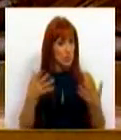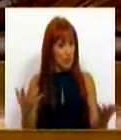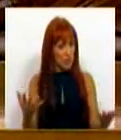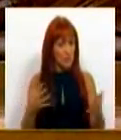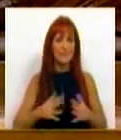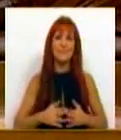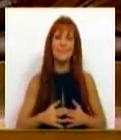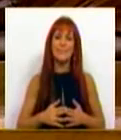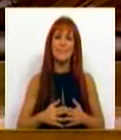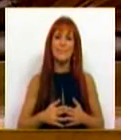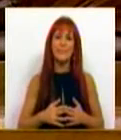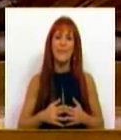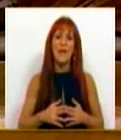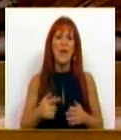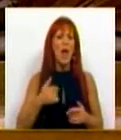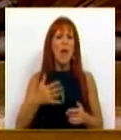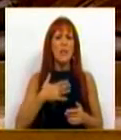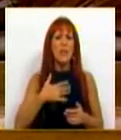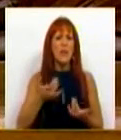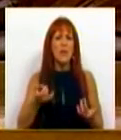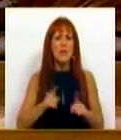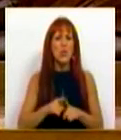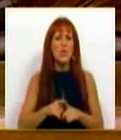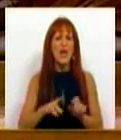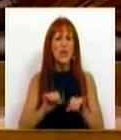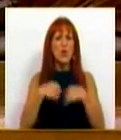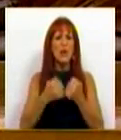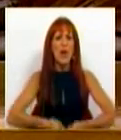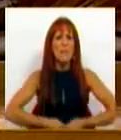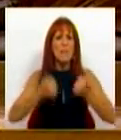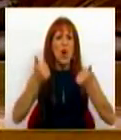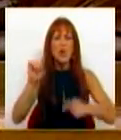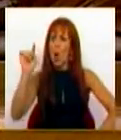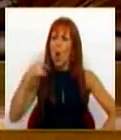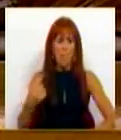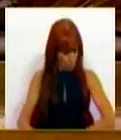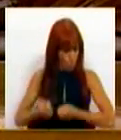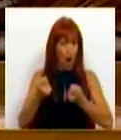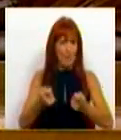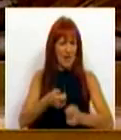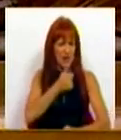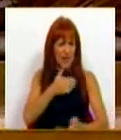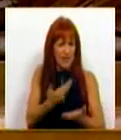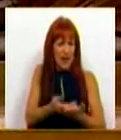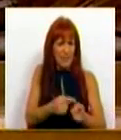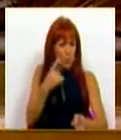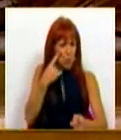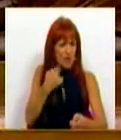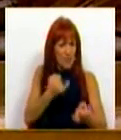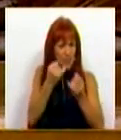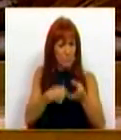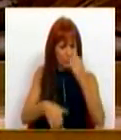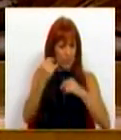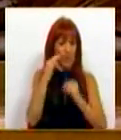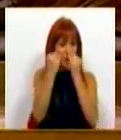senhores deputados, não teremos, certamente, uma sociedade melhor sem uma aposta decisiva no conhecimento e na